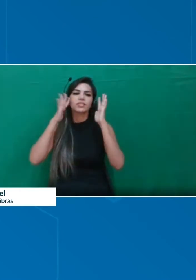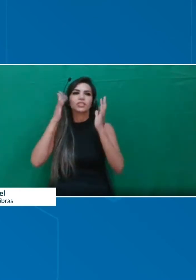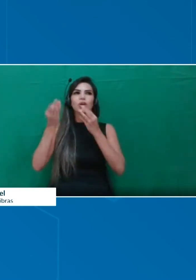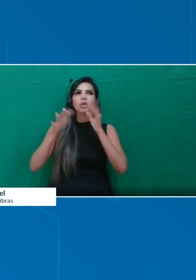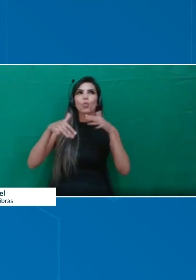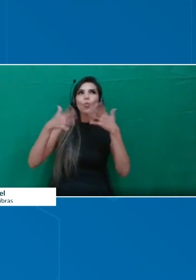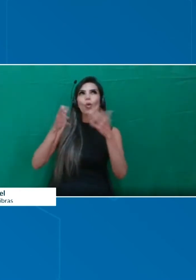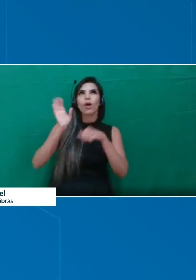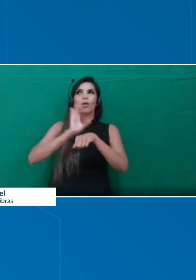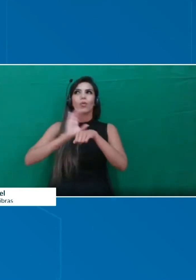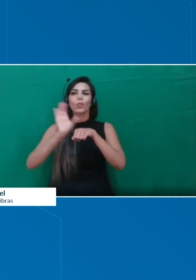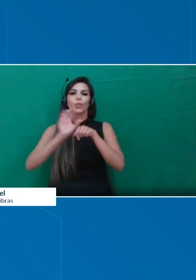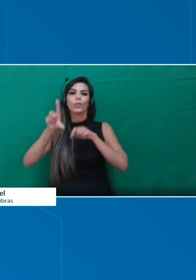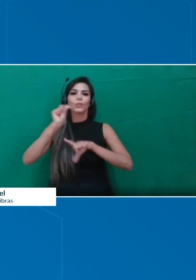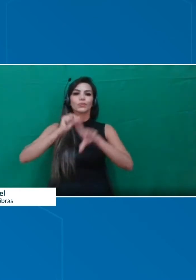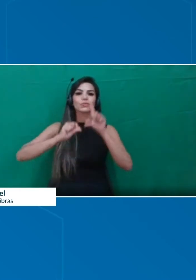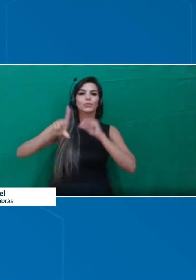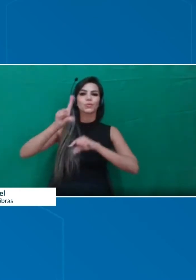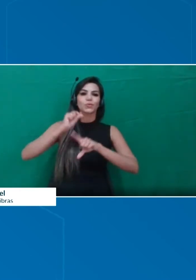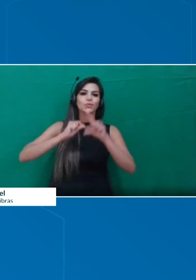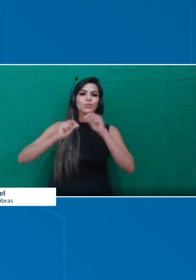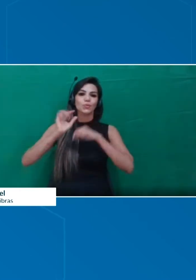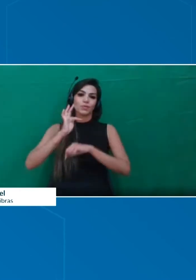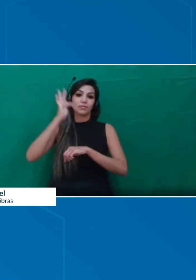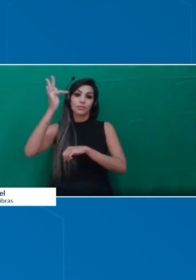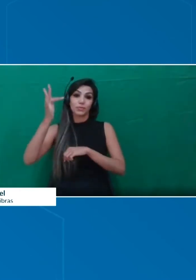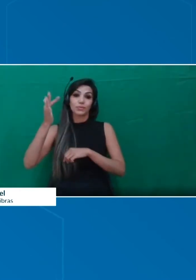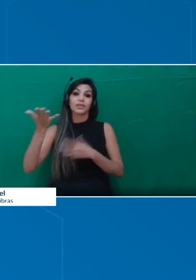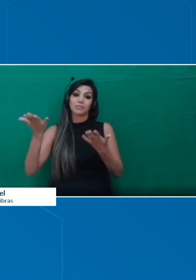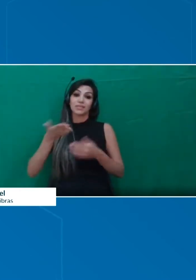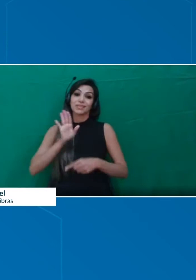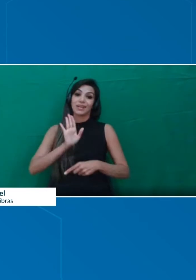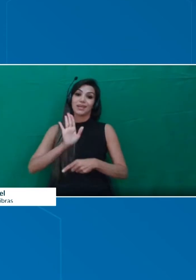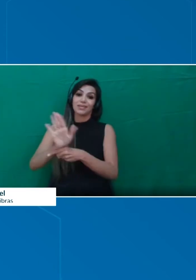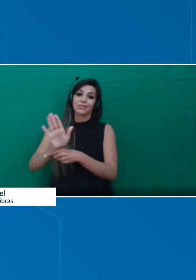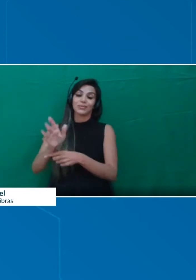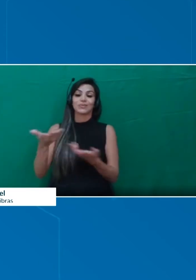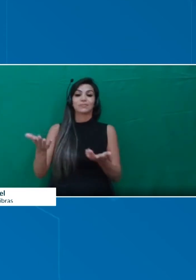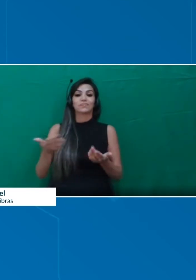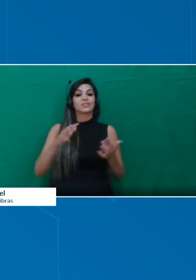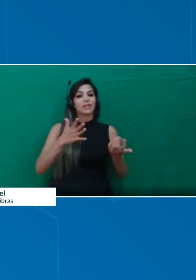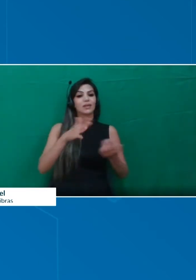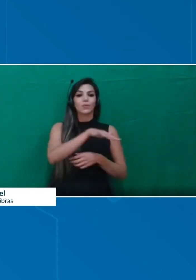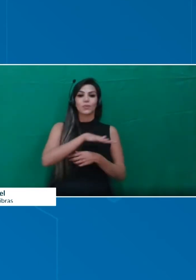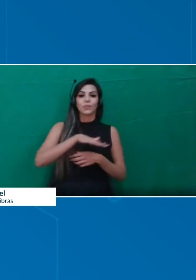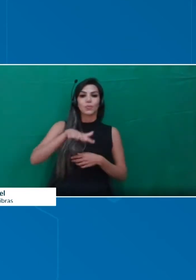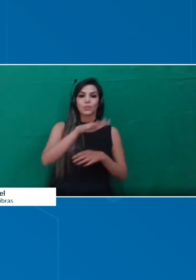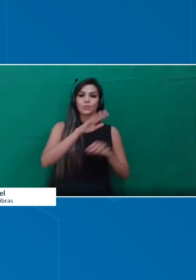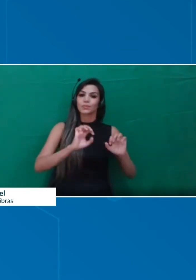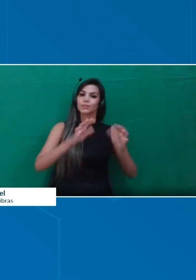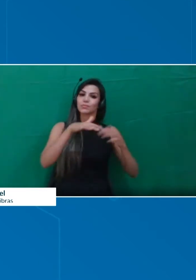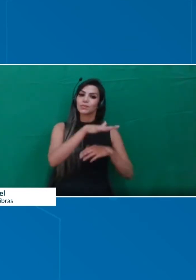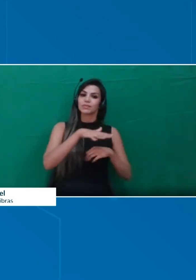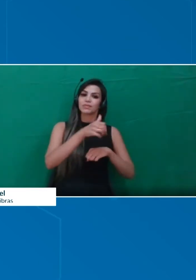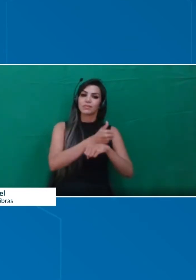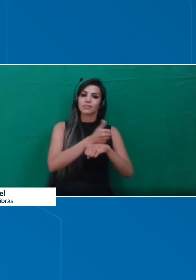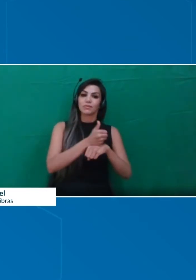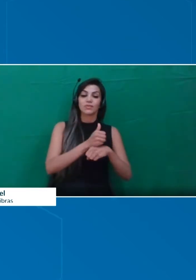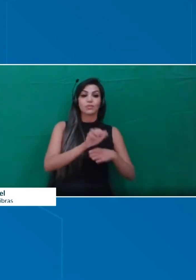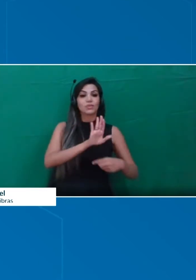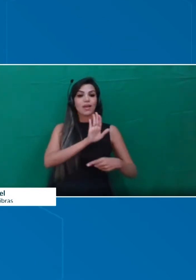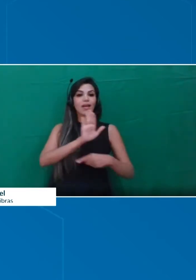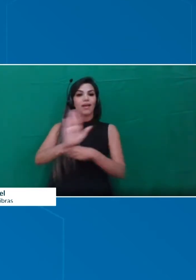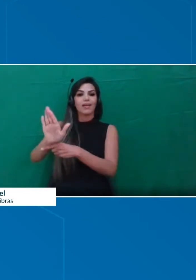naquele dilema da escolha do seu curso de graduação, né, e o Espaço das Profissões, ele abre essa possibilidade na